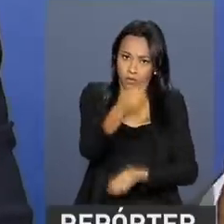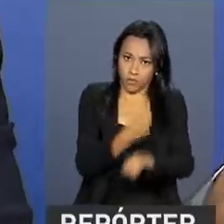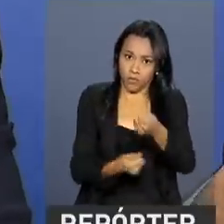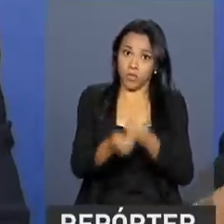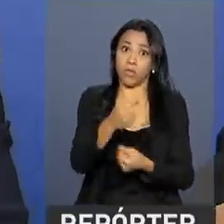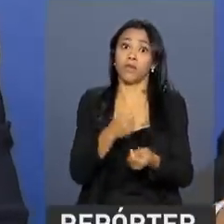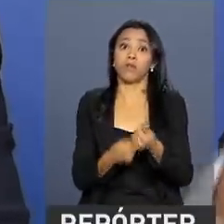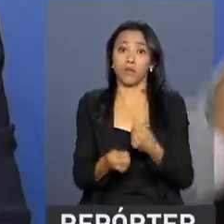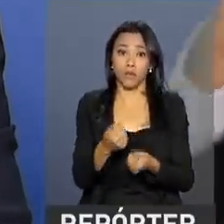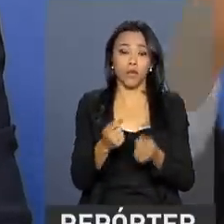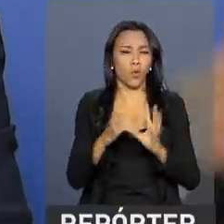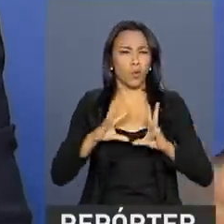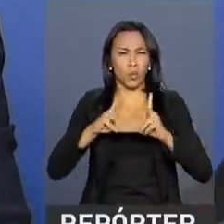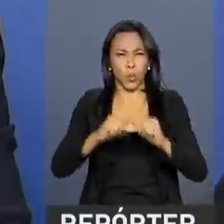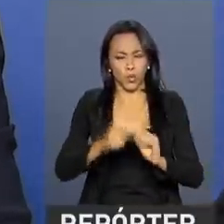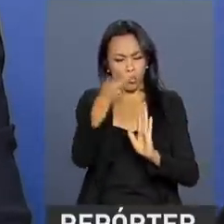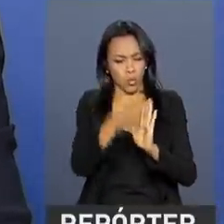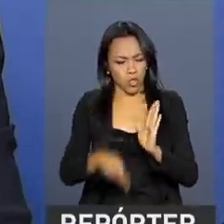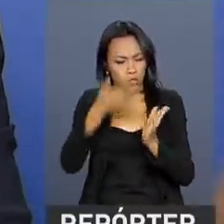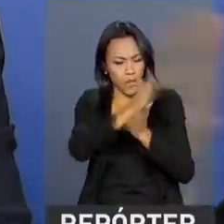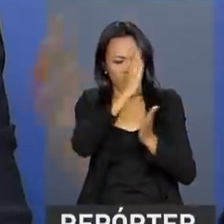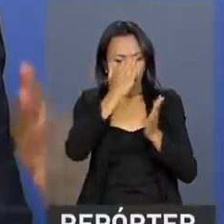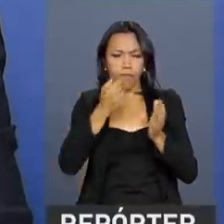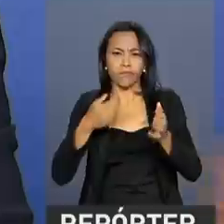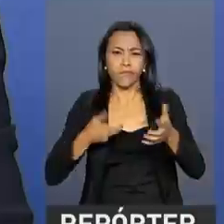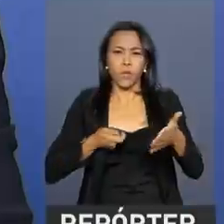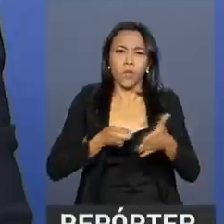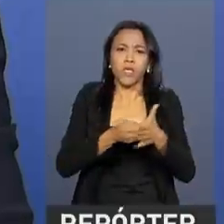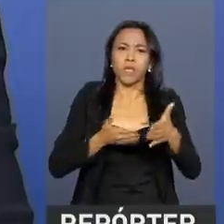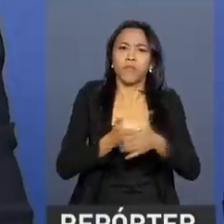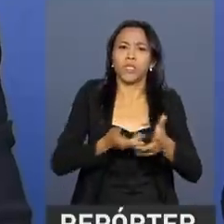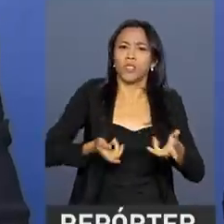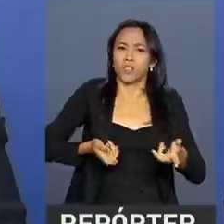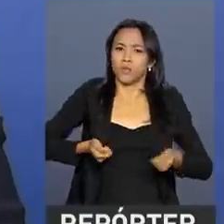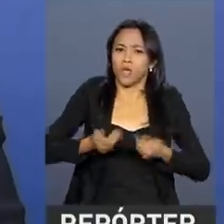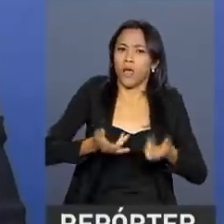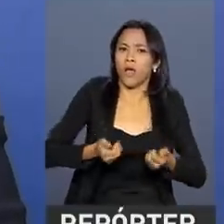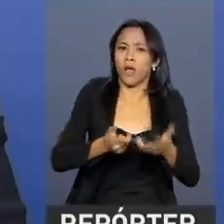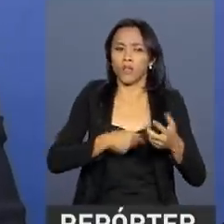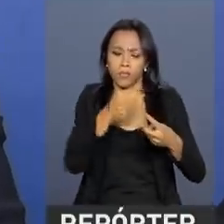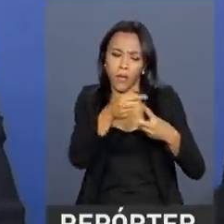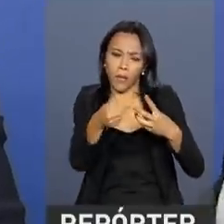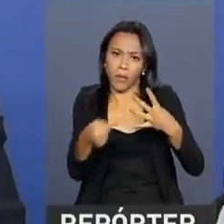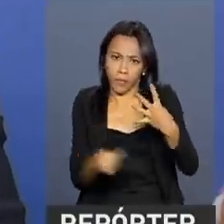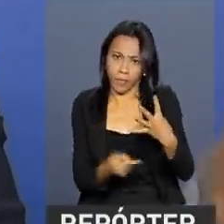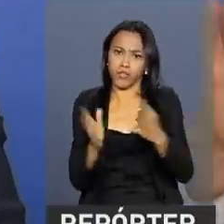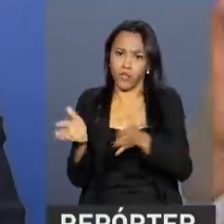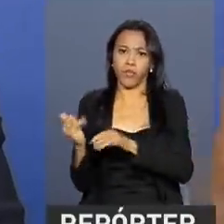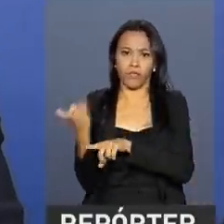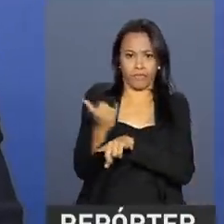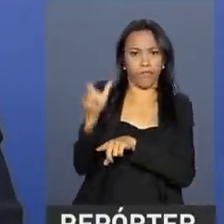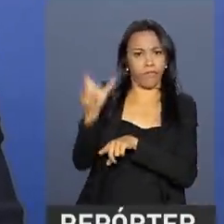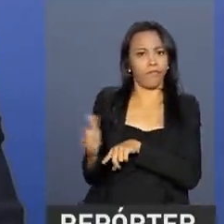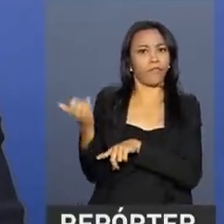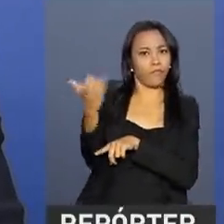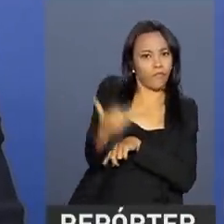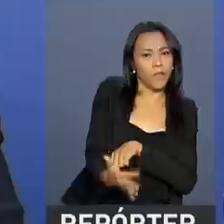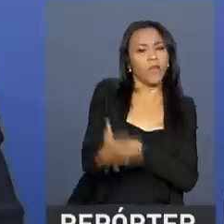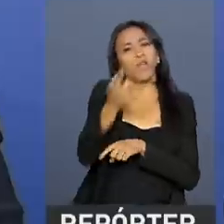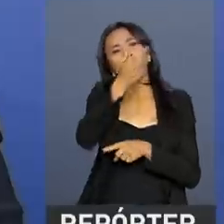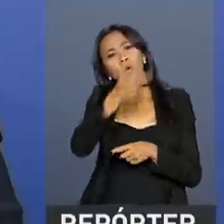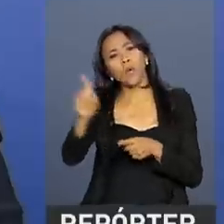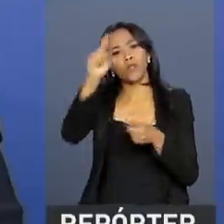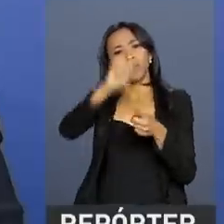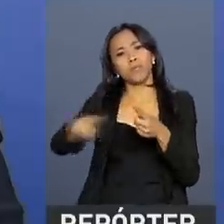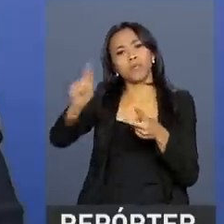os projetos aprovados tempos gás é certa como mencionado pelo menos padilha e toda série de reformas